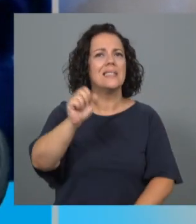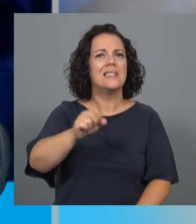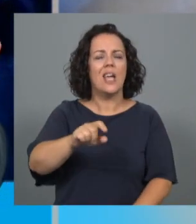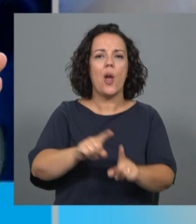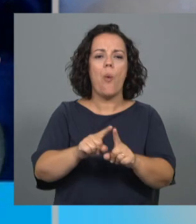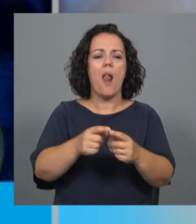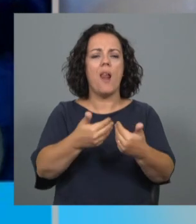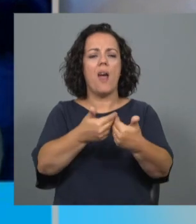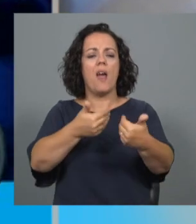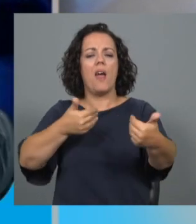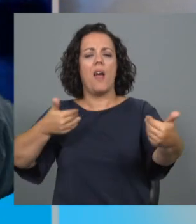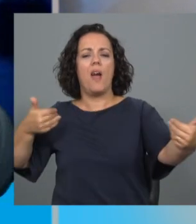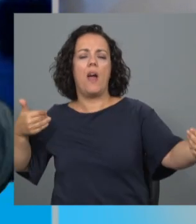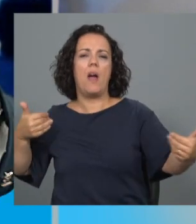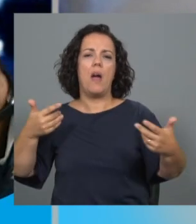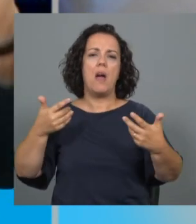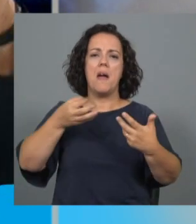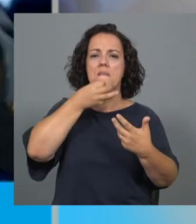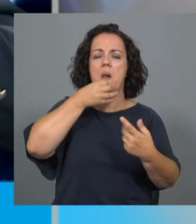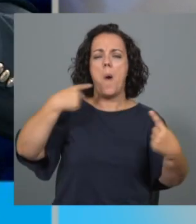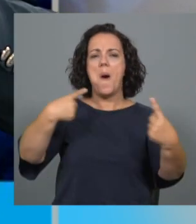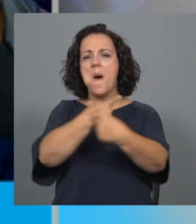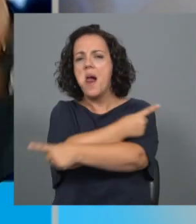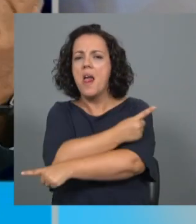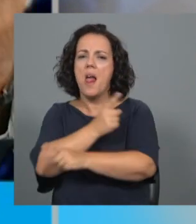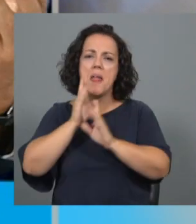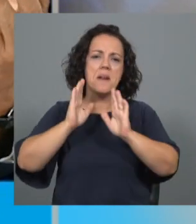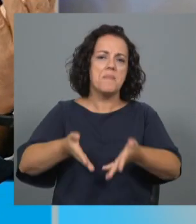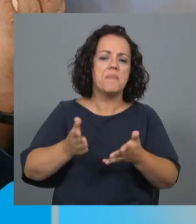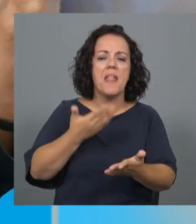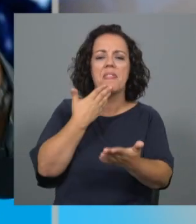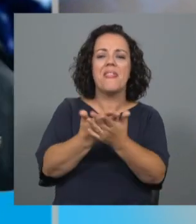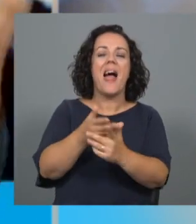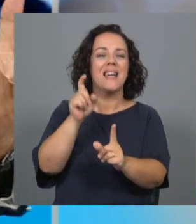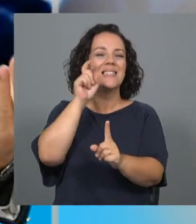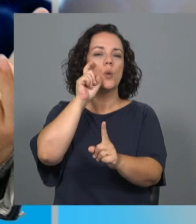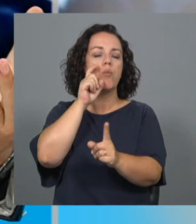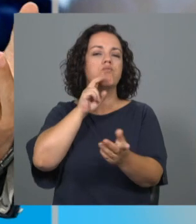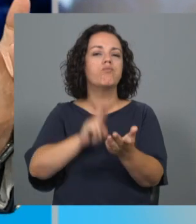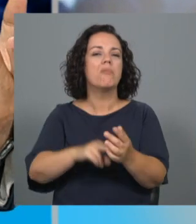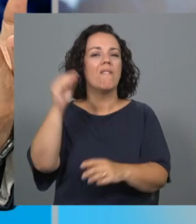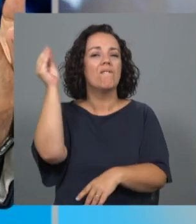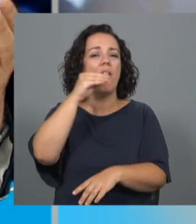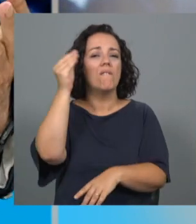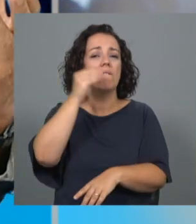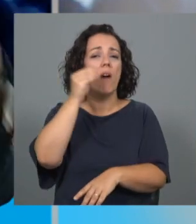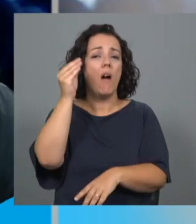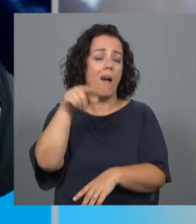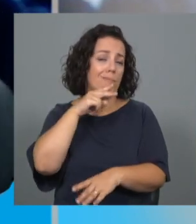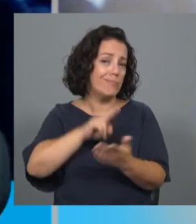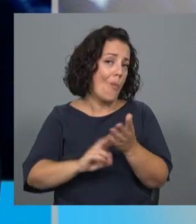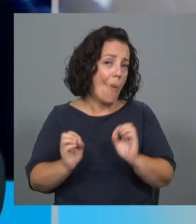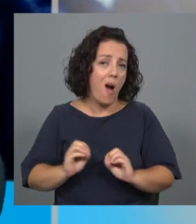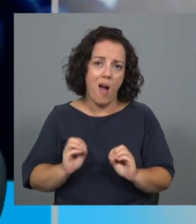para clericalismos, apresentar falsas seguranças que não existem.